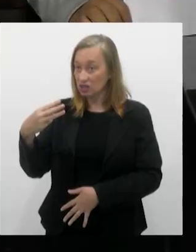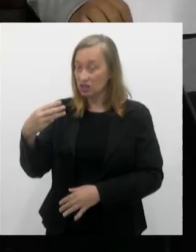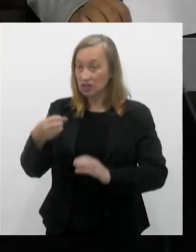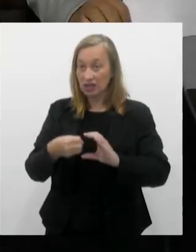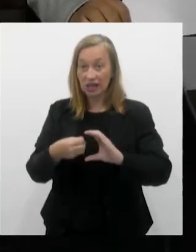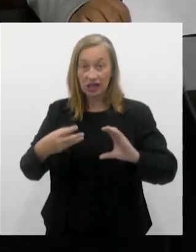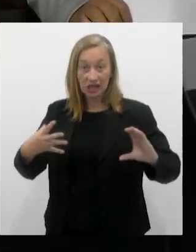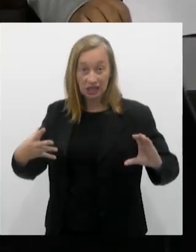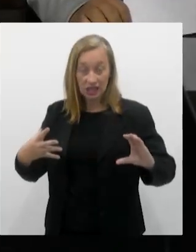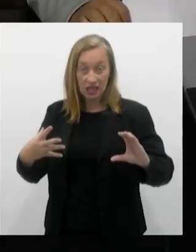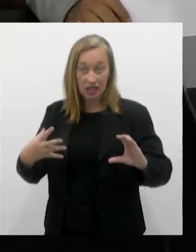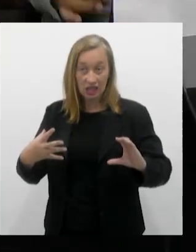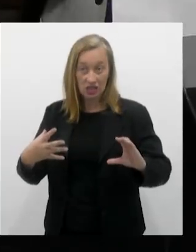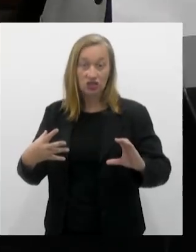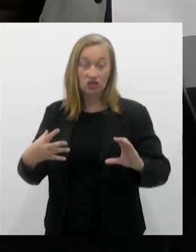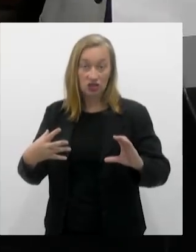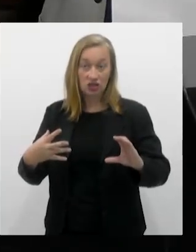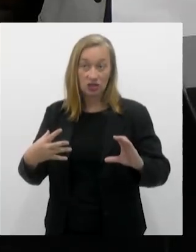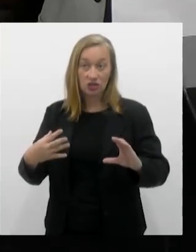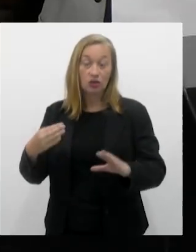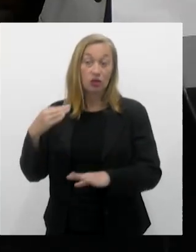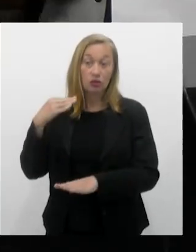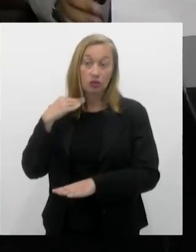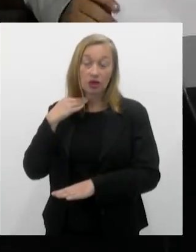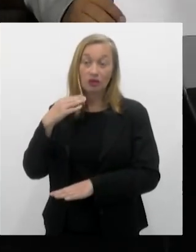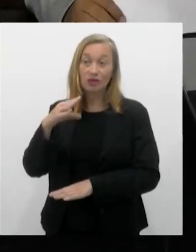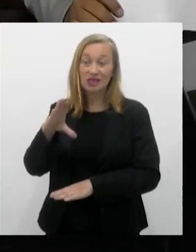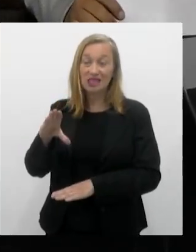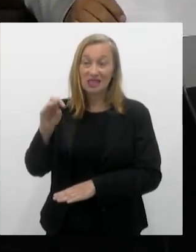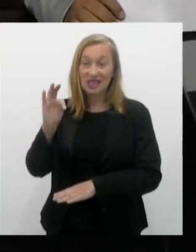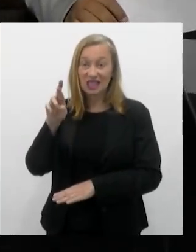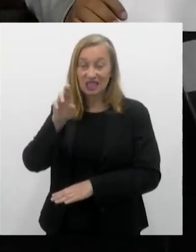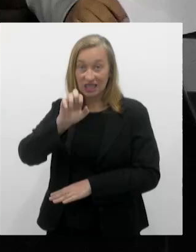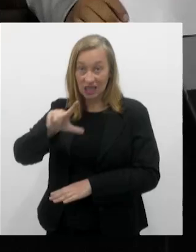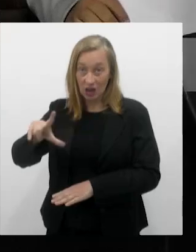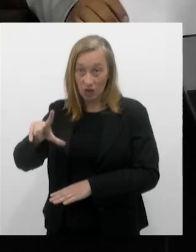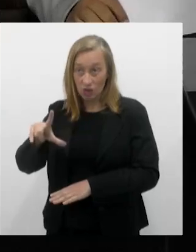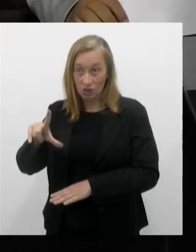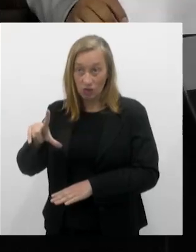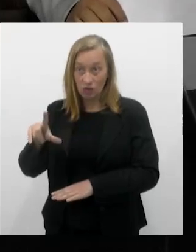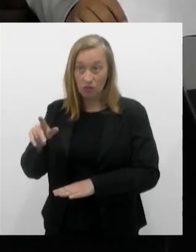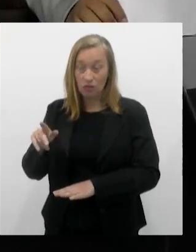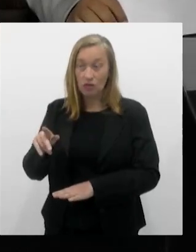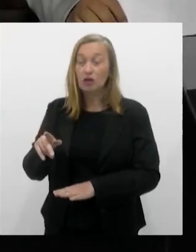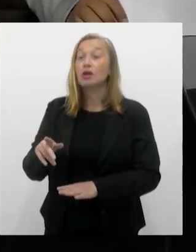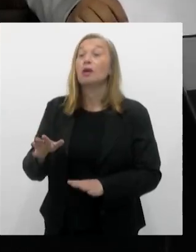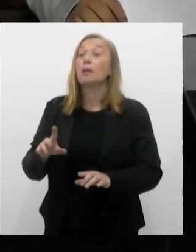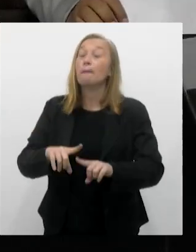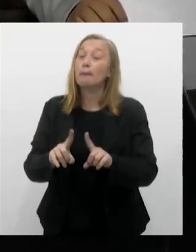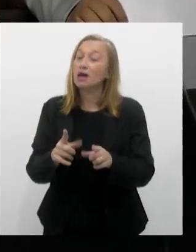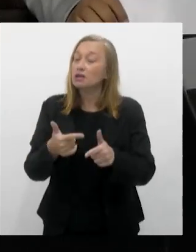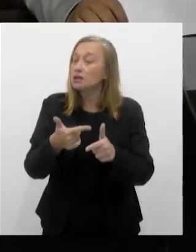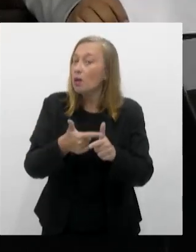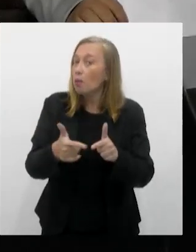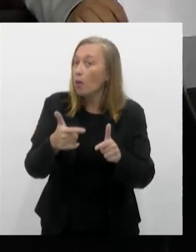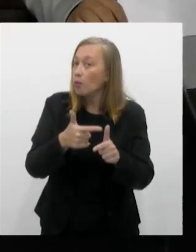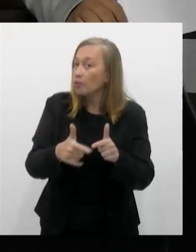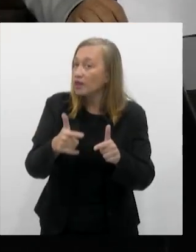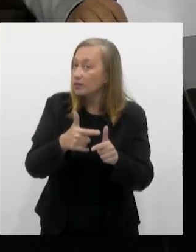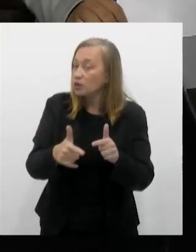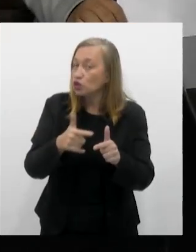que tinha contra si diversos problemas de conhecimento